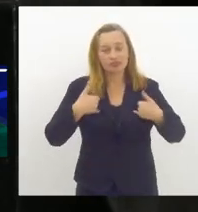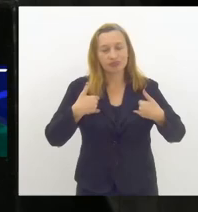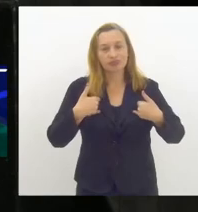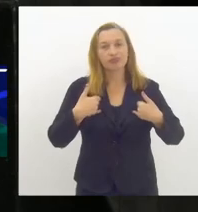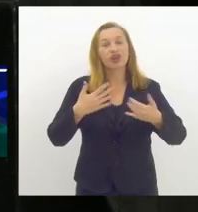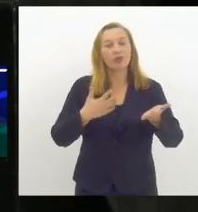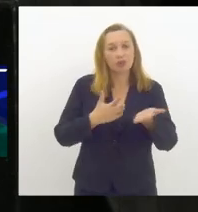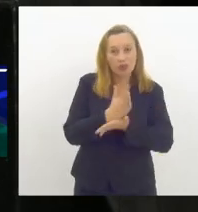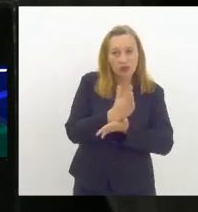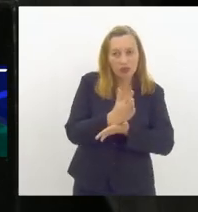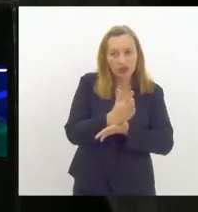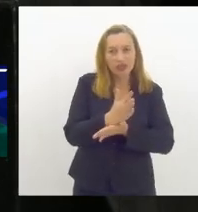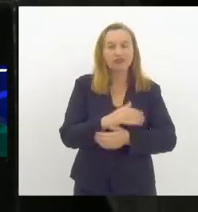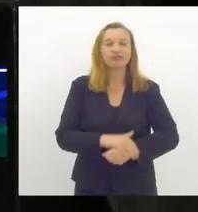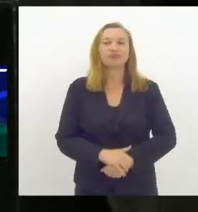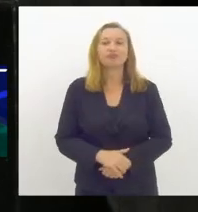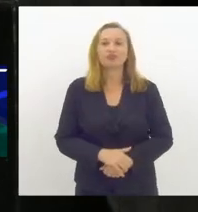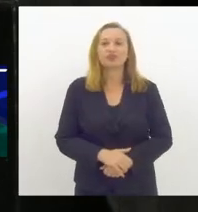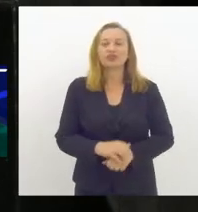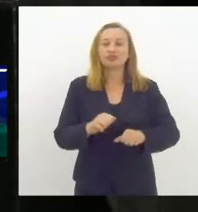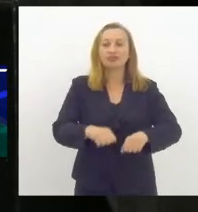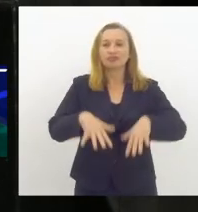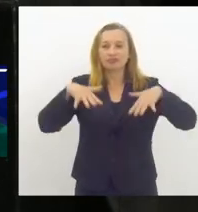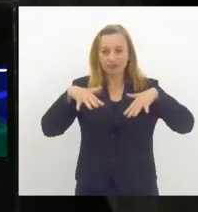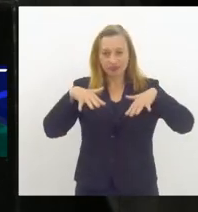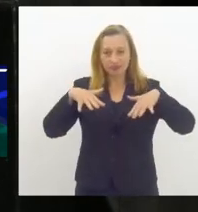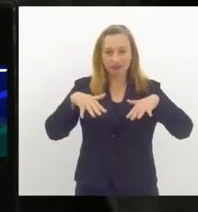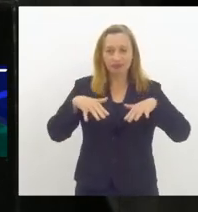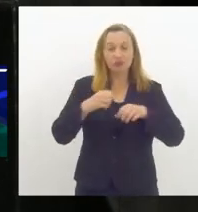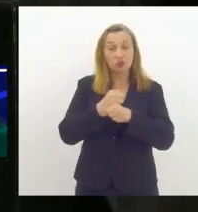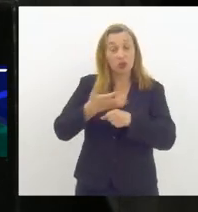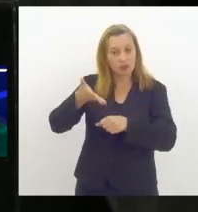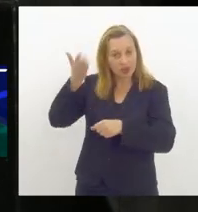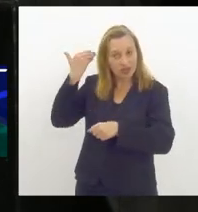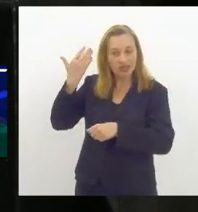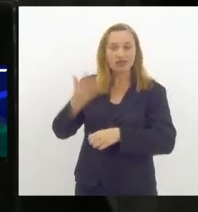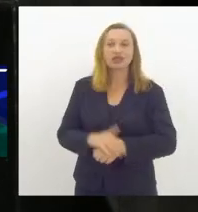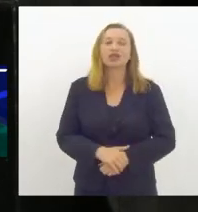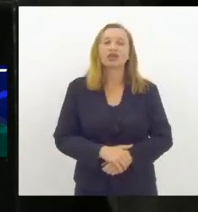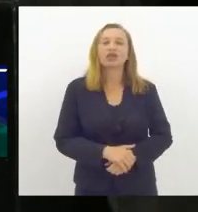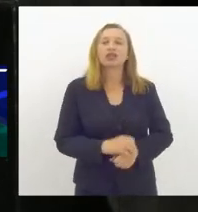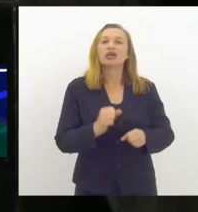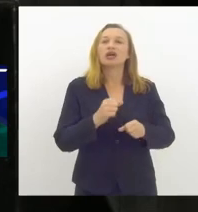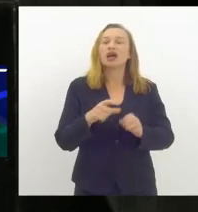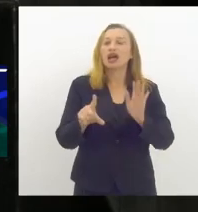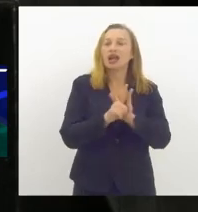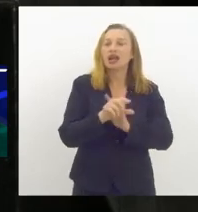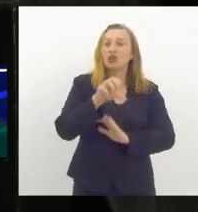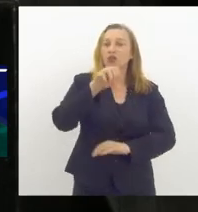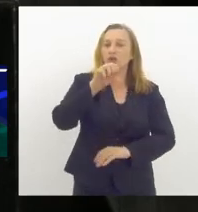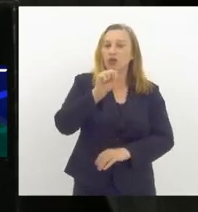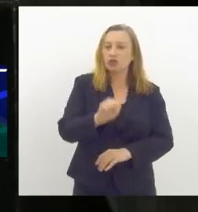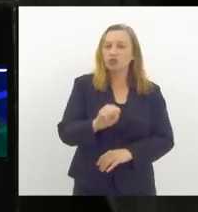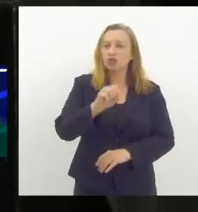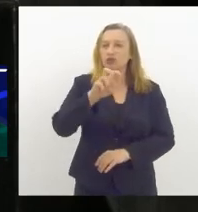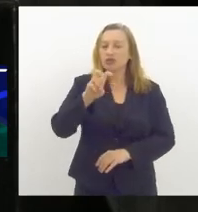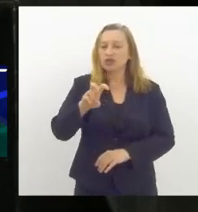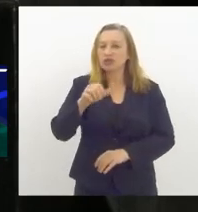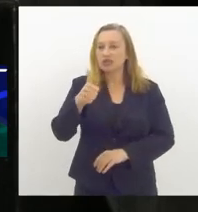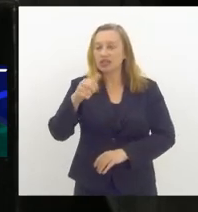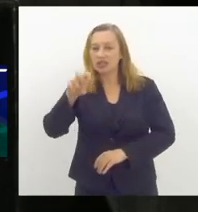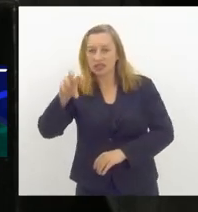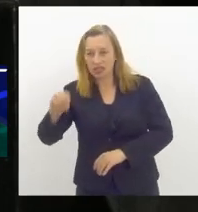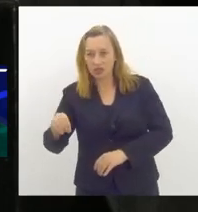aprovei na Assembleia Legislativa na legislatura passada a lei 8150